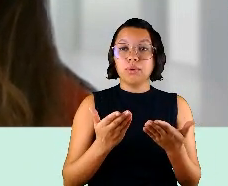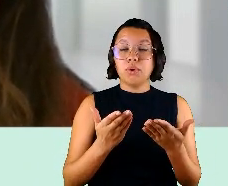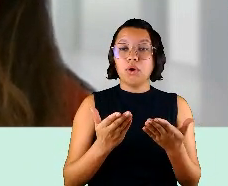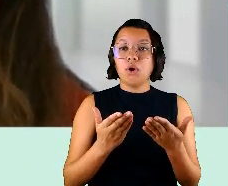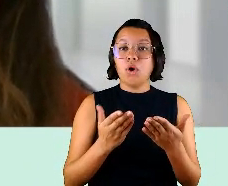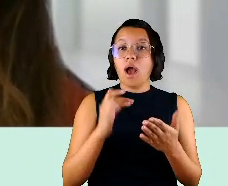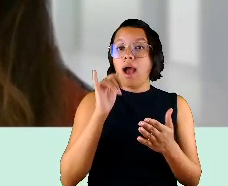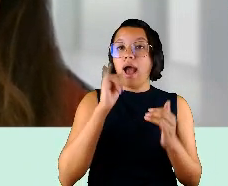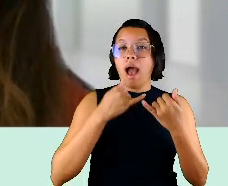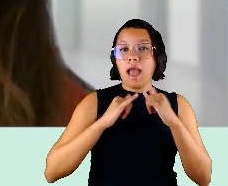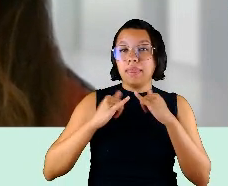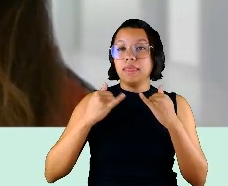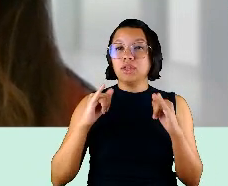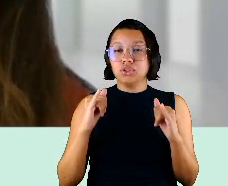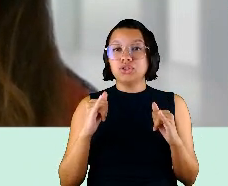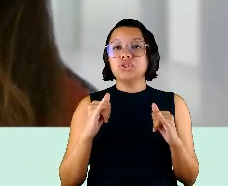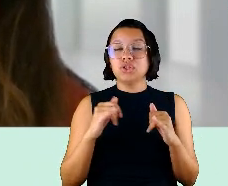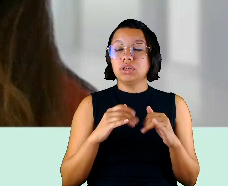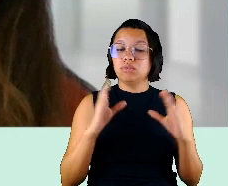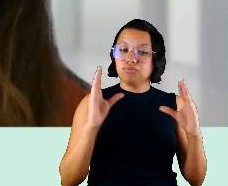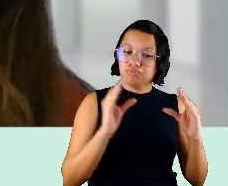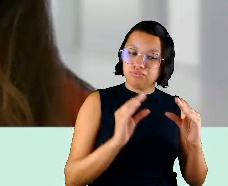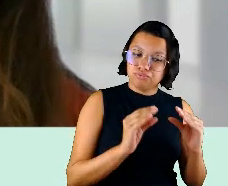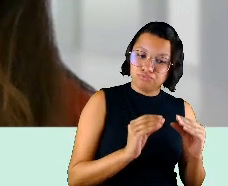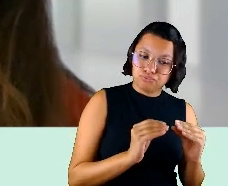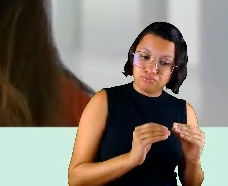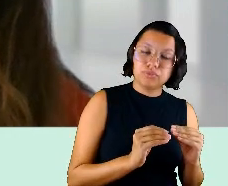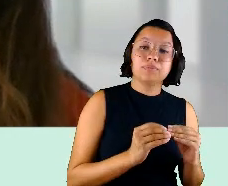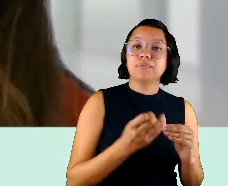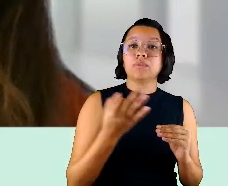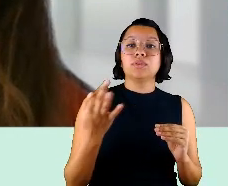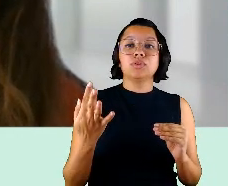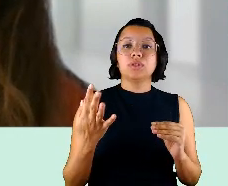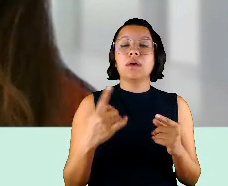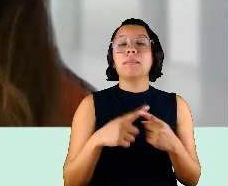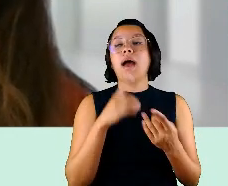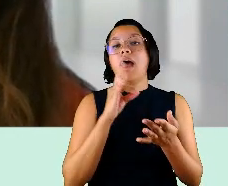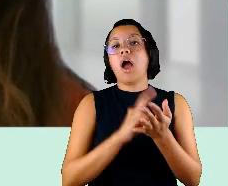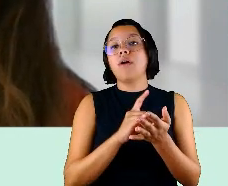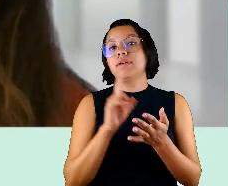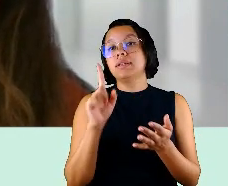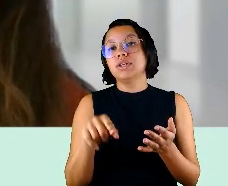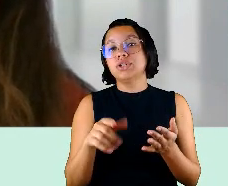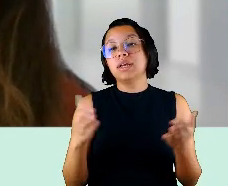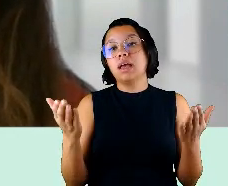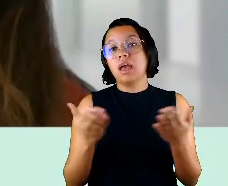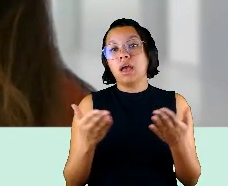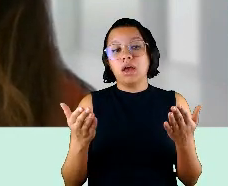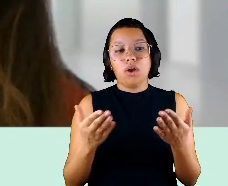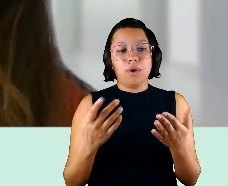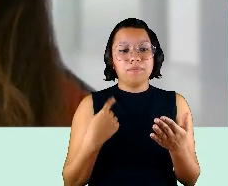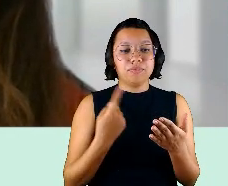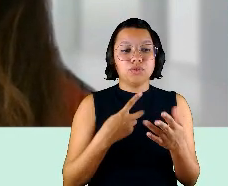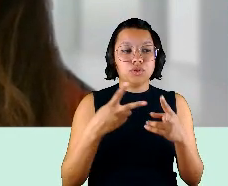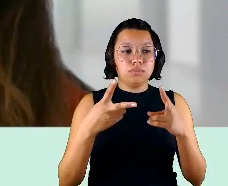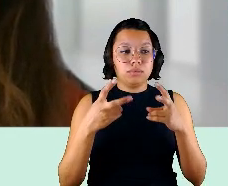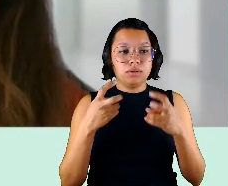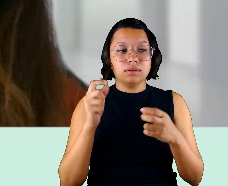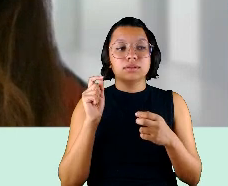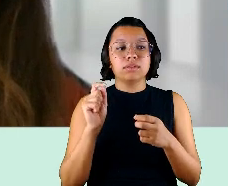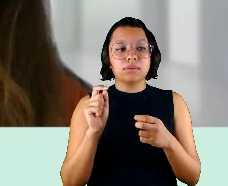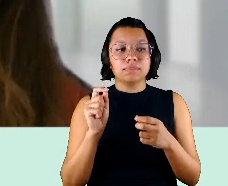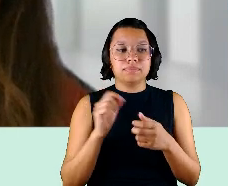energia elétrica, enfim. Mas o fato é que agora a gente percebe